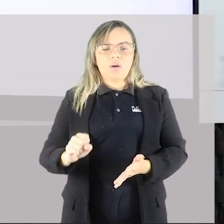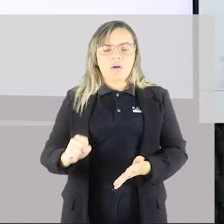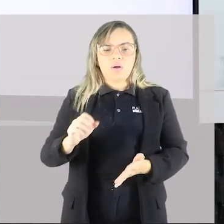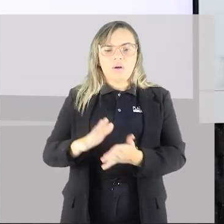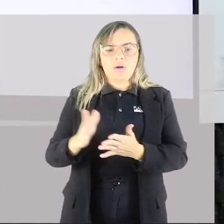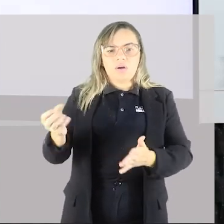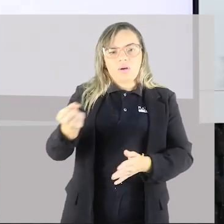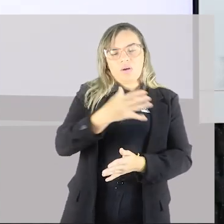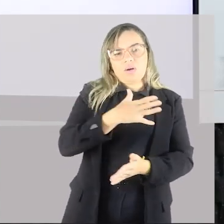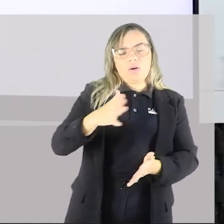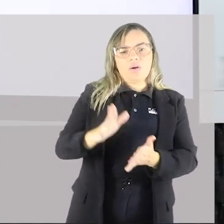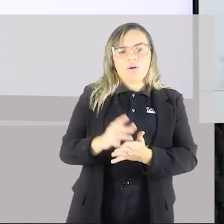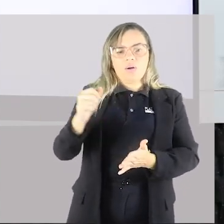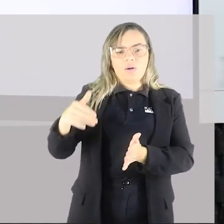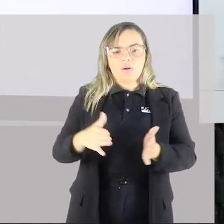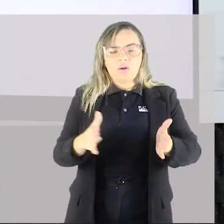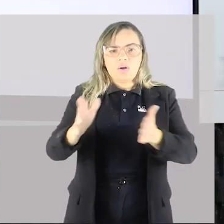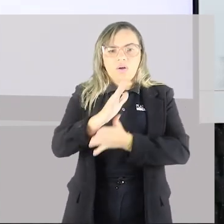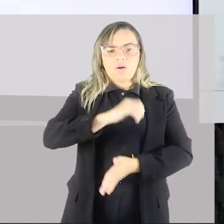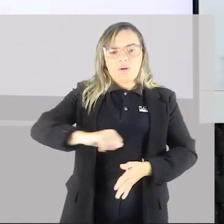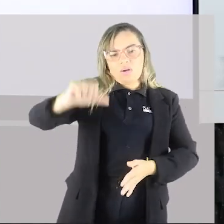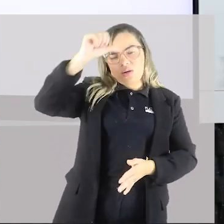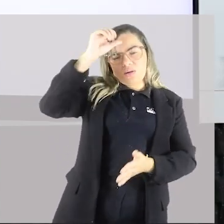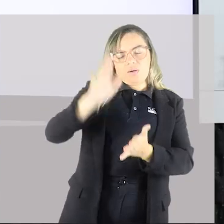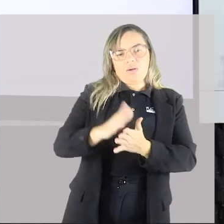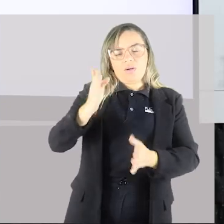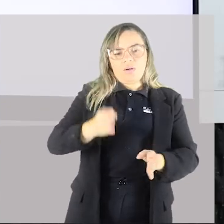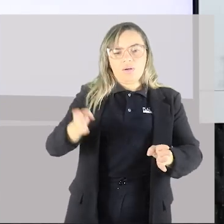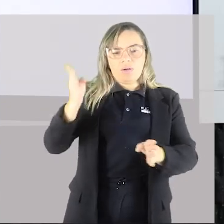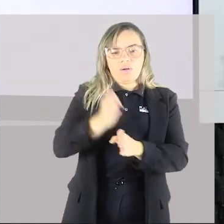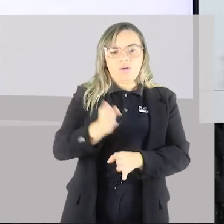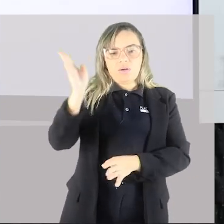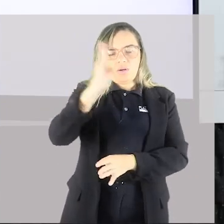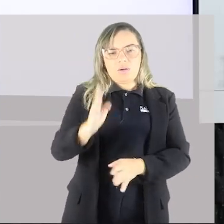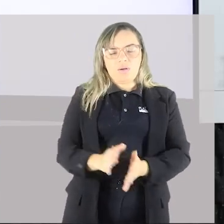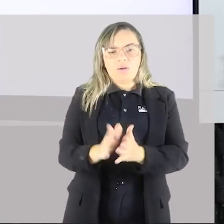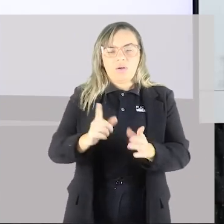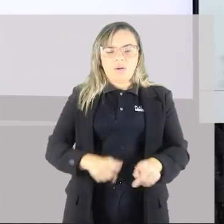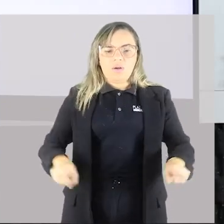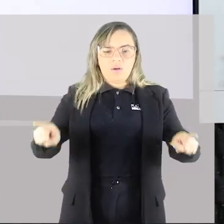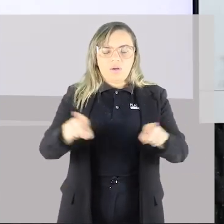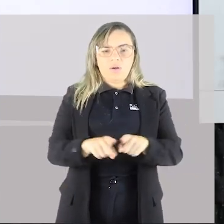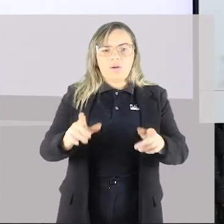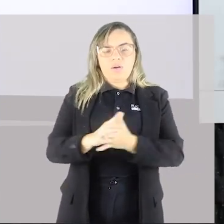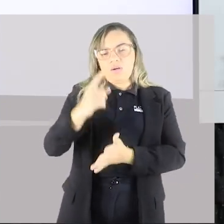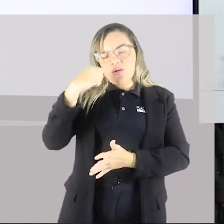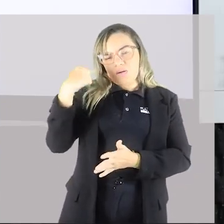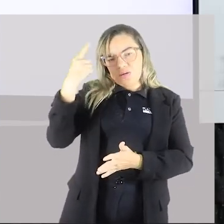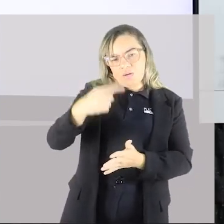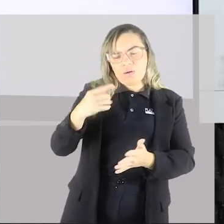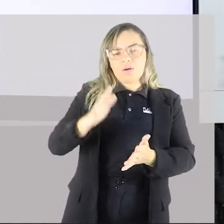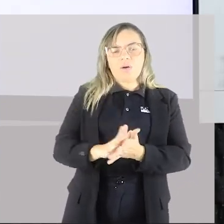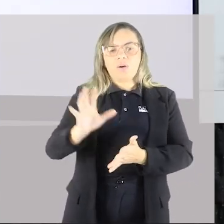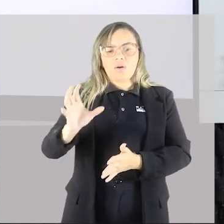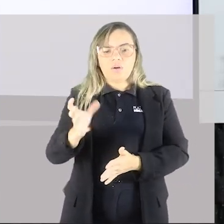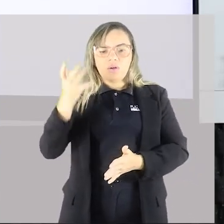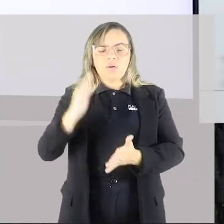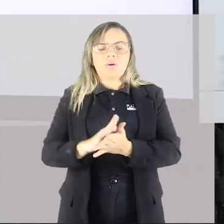de nova rota para as Índias, aí acaba descobrindo no Brasil também. A Espanha também vive desse mesmo